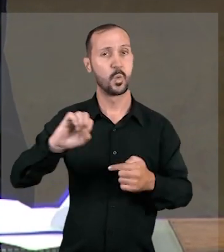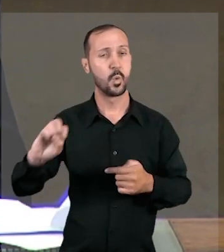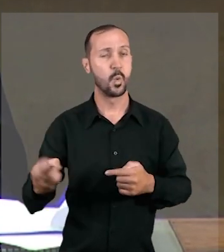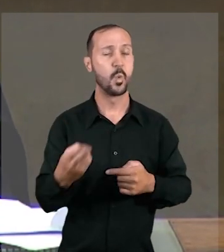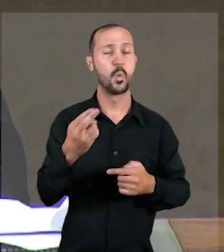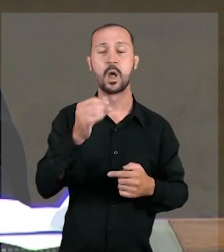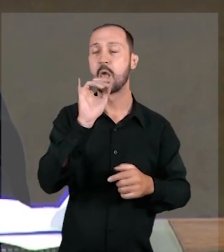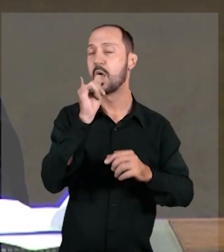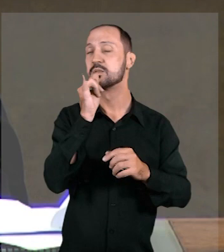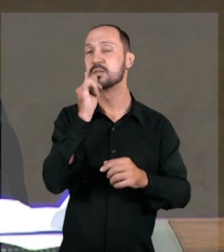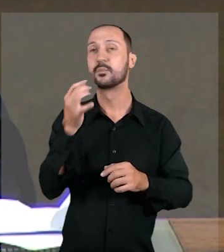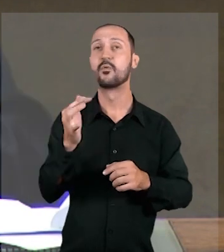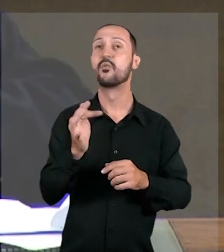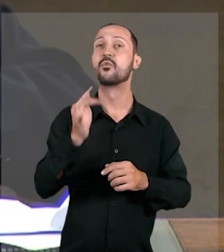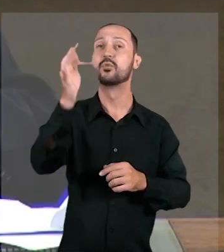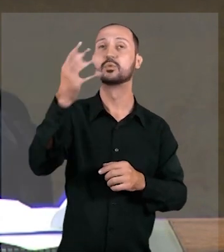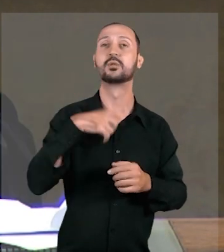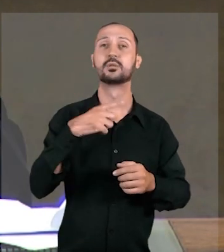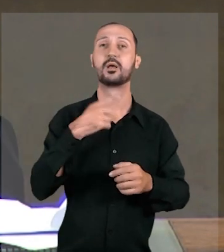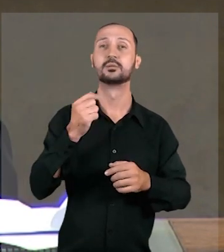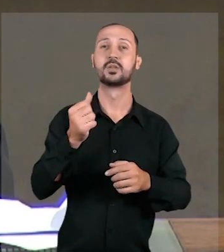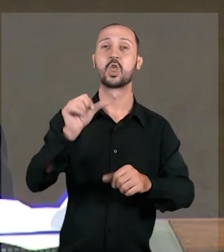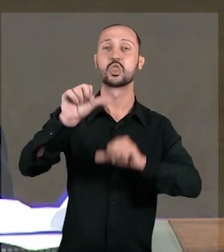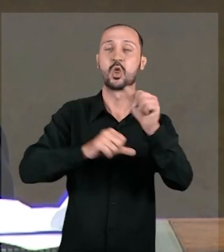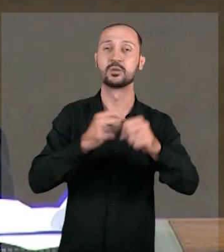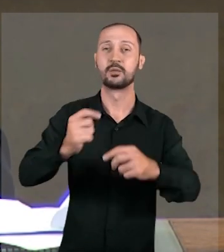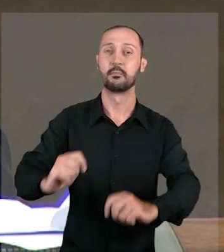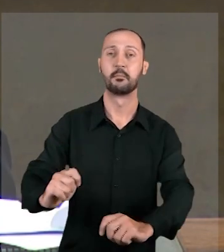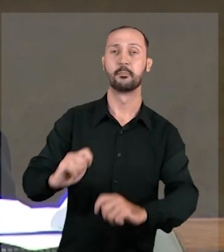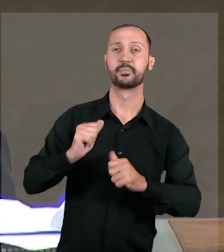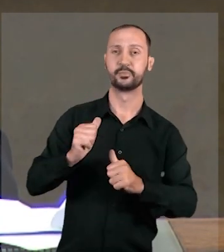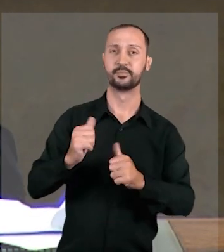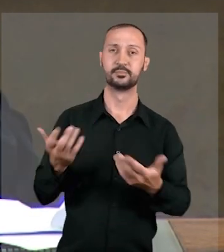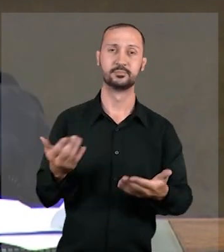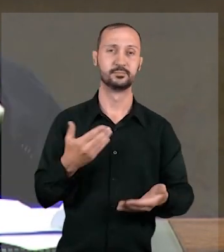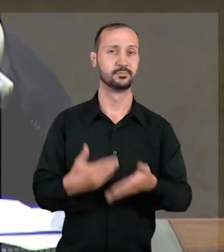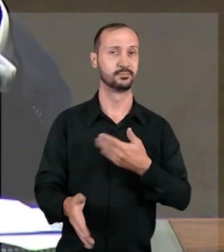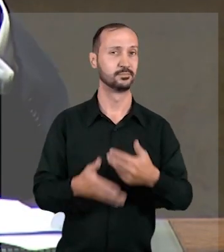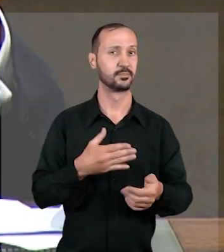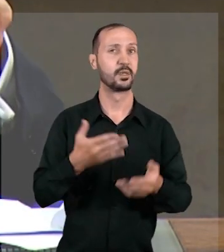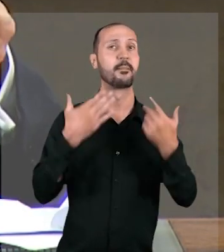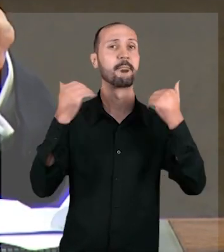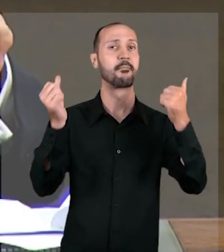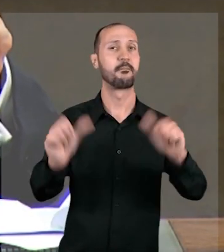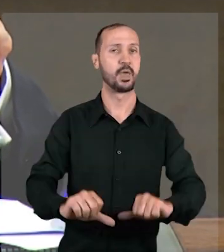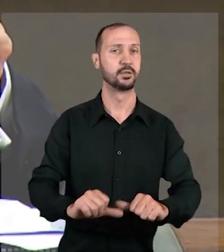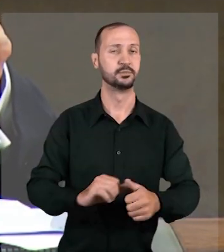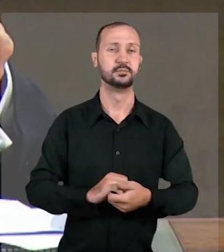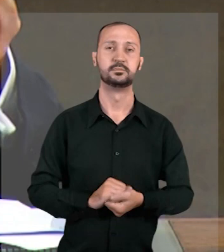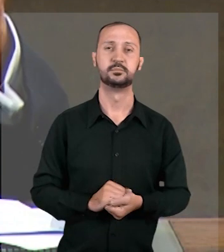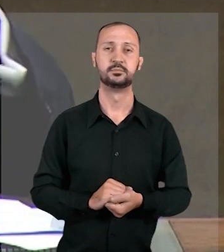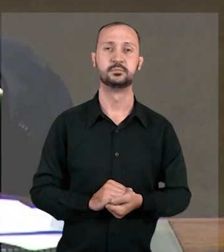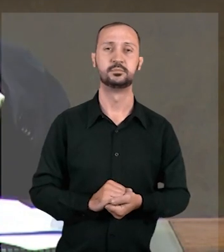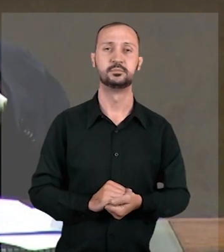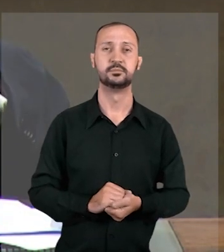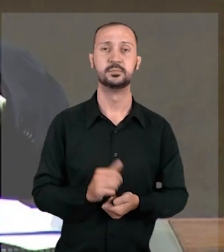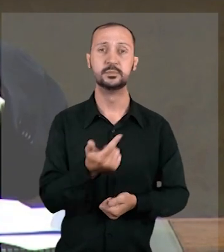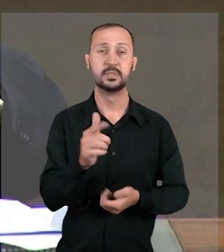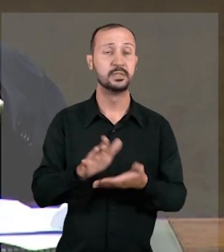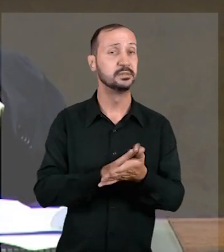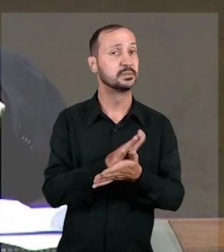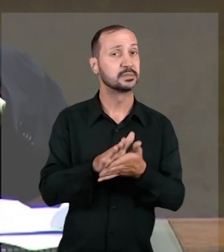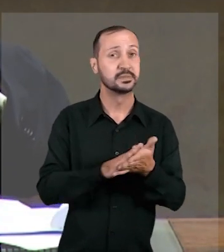ela está comprando favores futuros. Qualquer uma das 2 possibilidades é péssima. E, além do mais, não havia